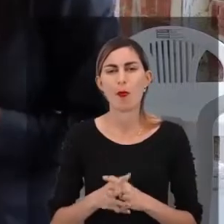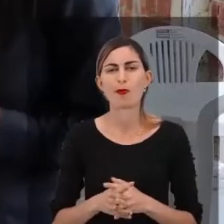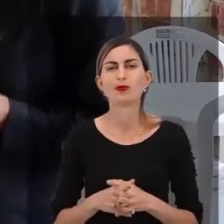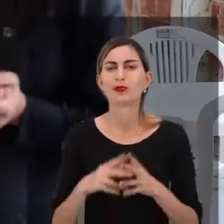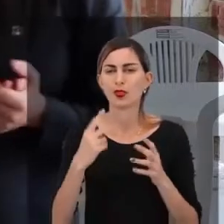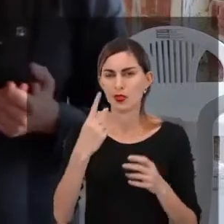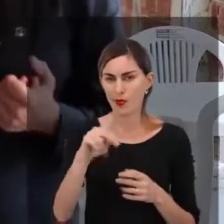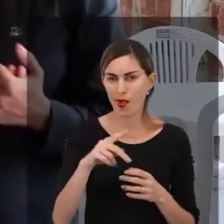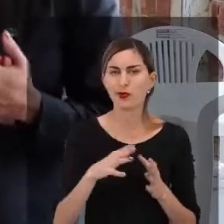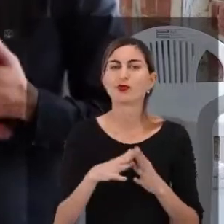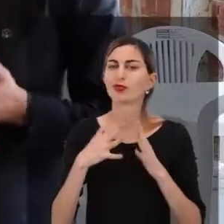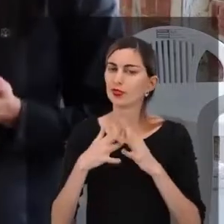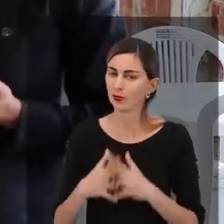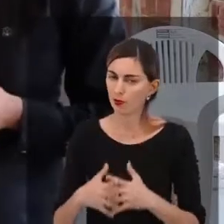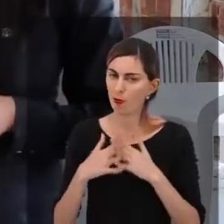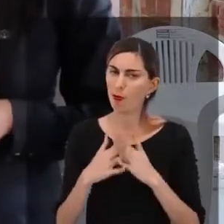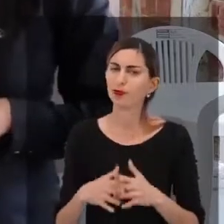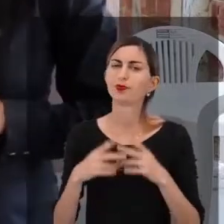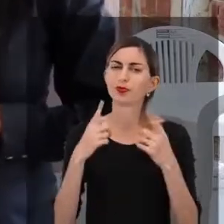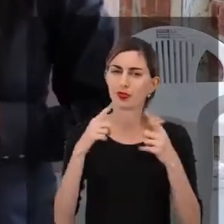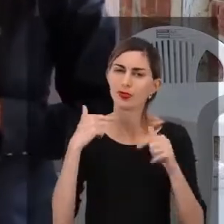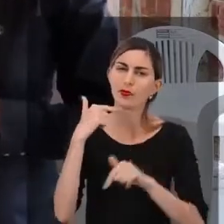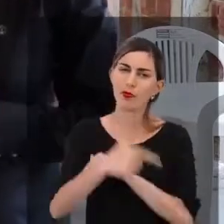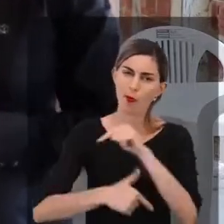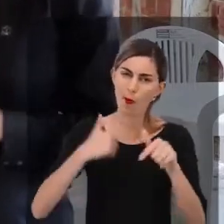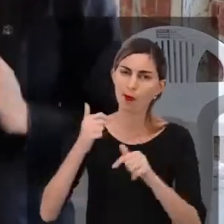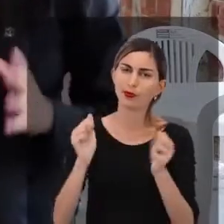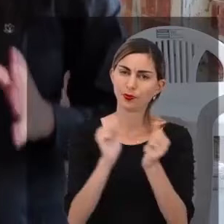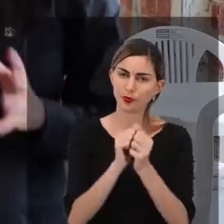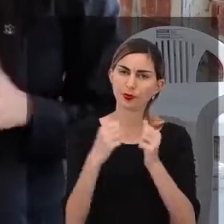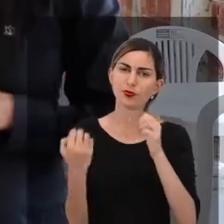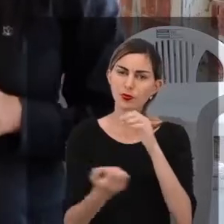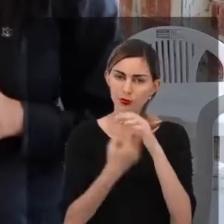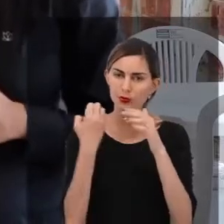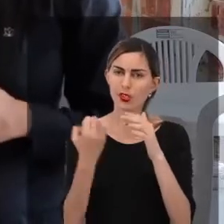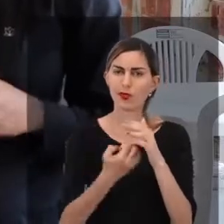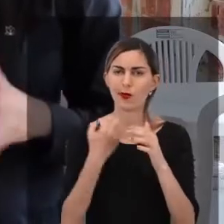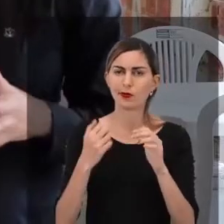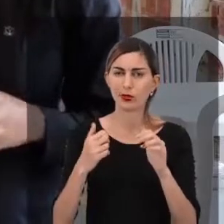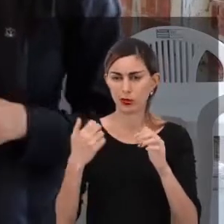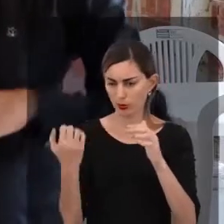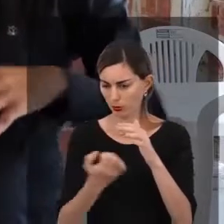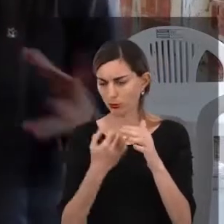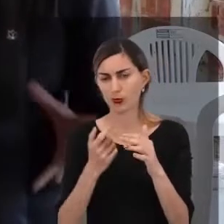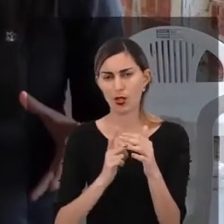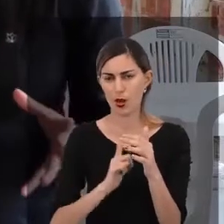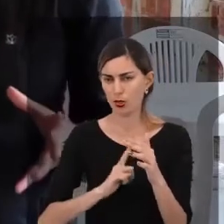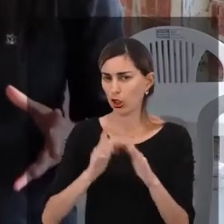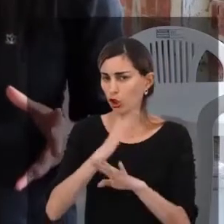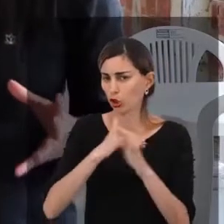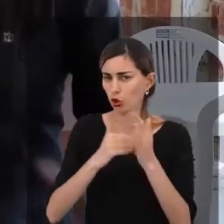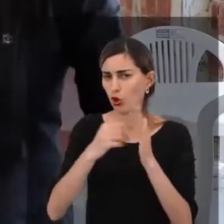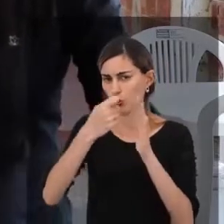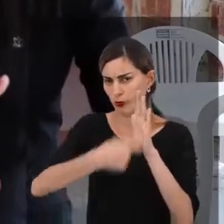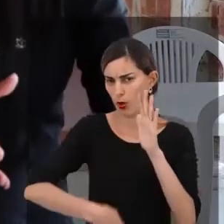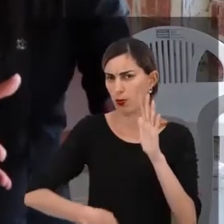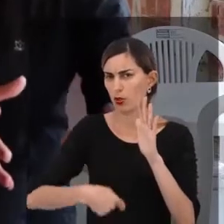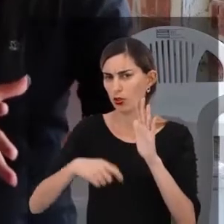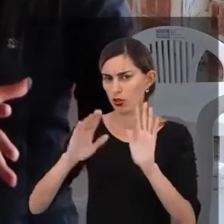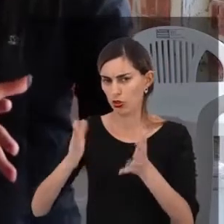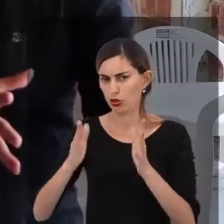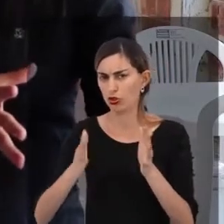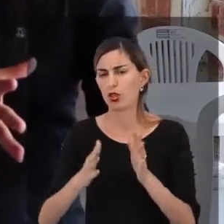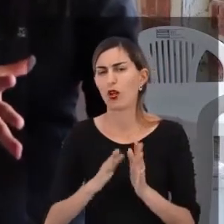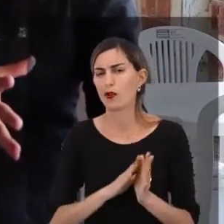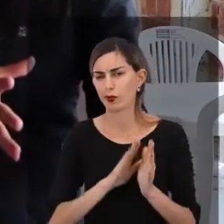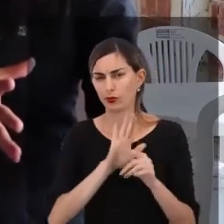nada? Essa é uma situação complicada. Aí você vai ter que trabalhar junto com a empresa. Então vamos lá. Se a empresa tem todos os formulários,